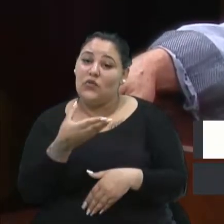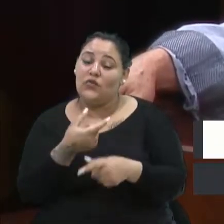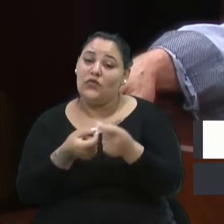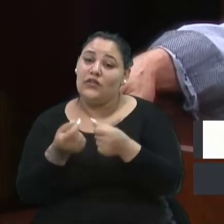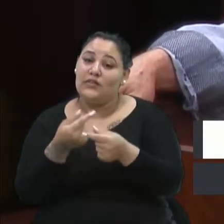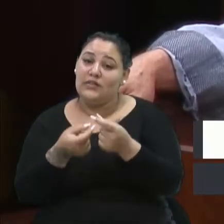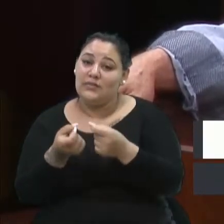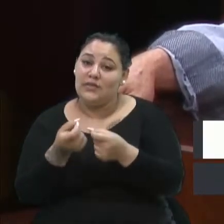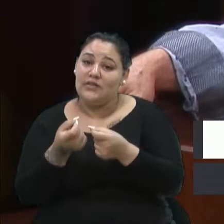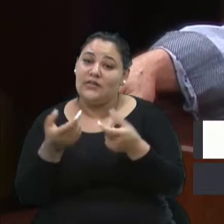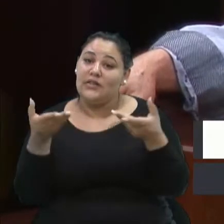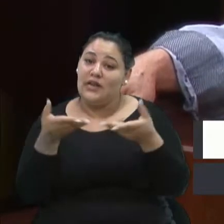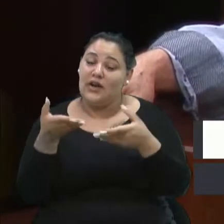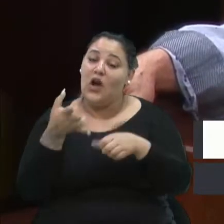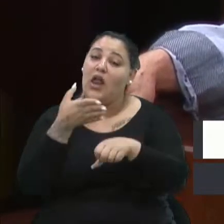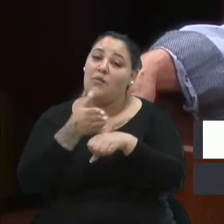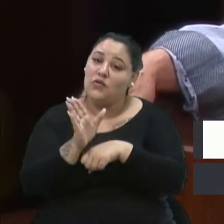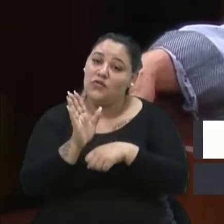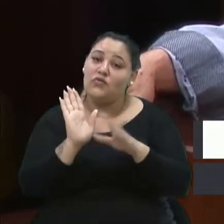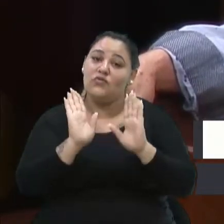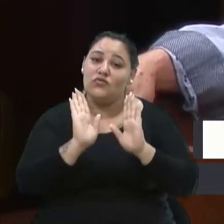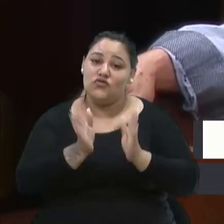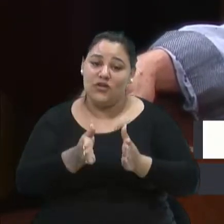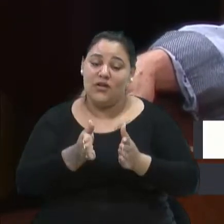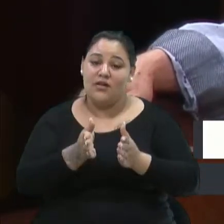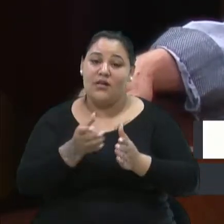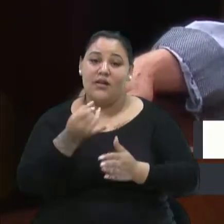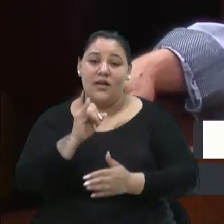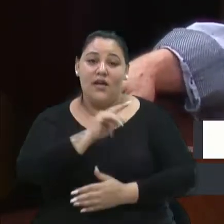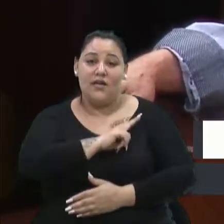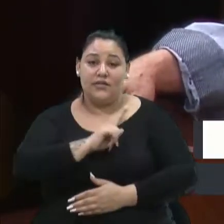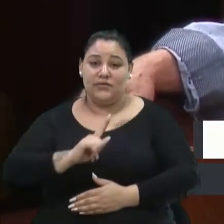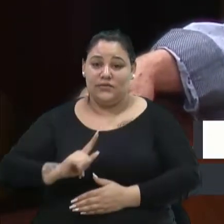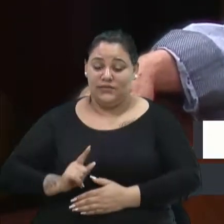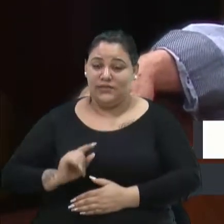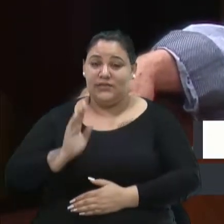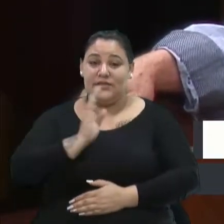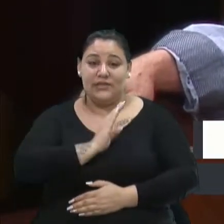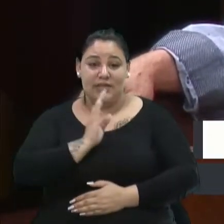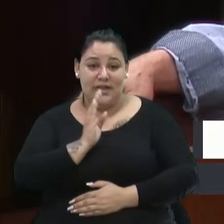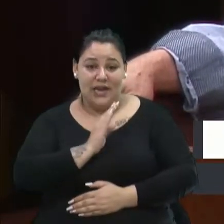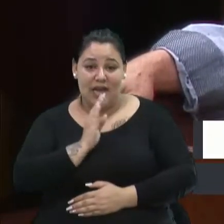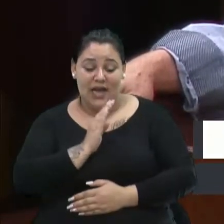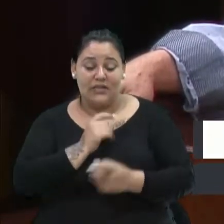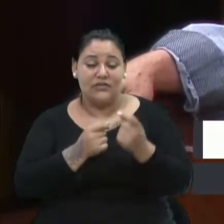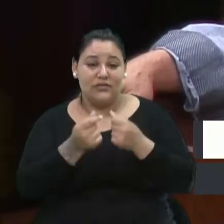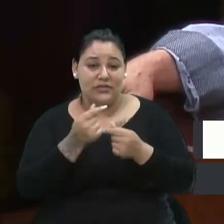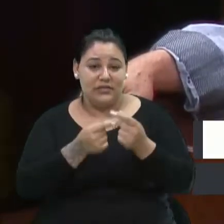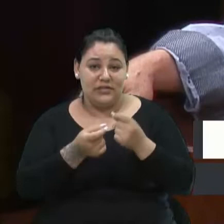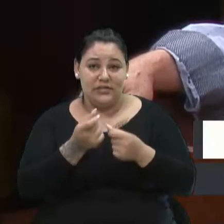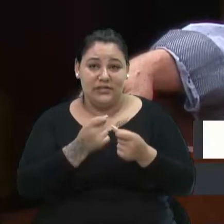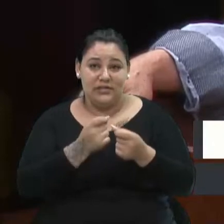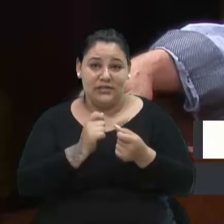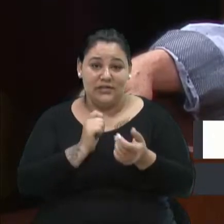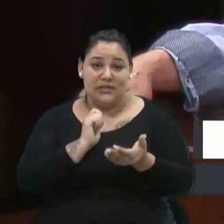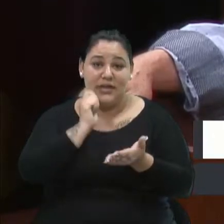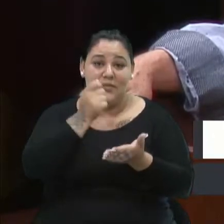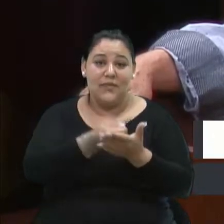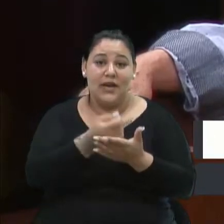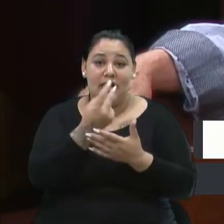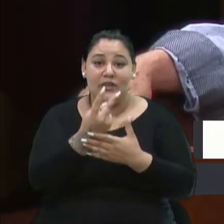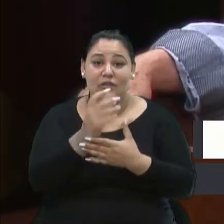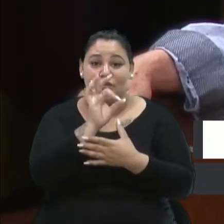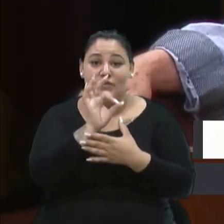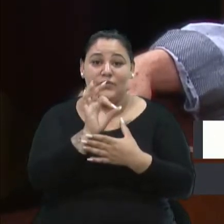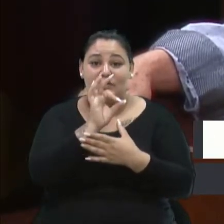que agora a gente aprovou aqui, se o governo acelerasse, o financiamento iria pagar 2% a